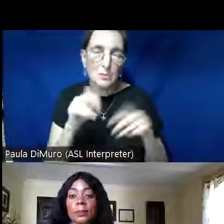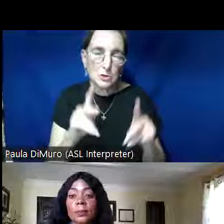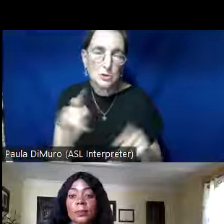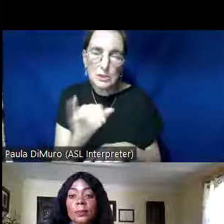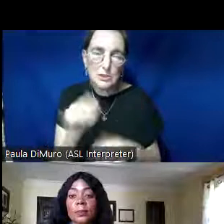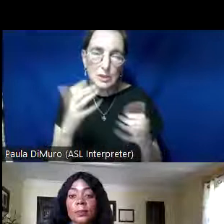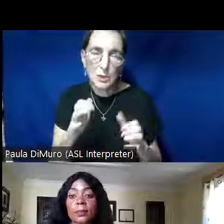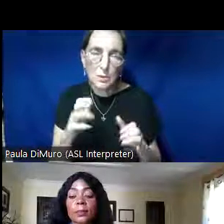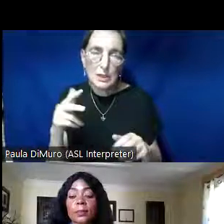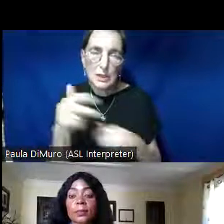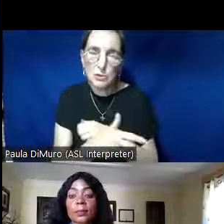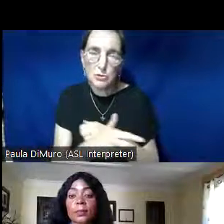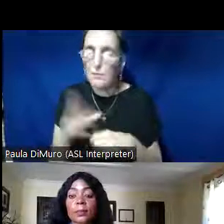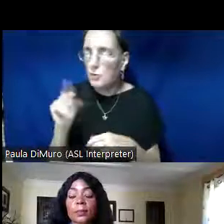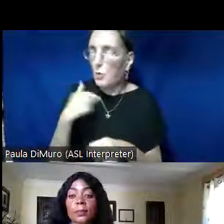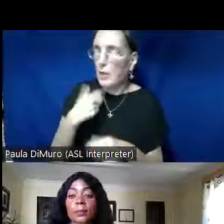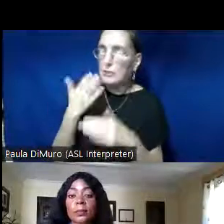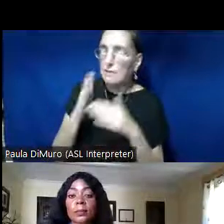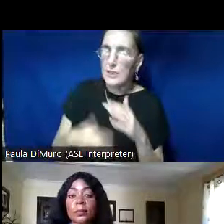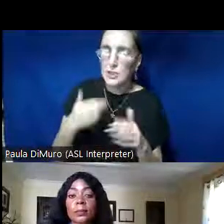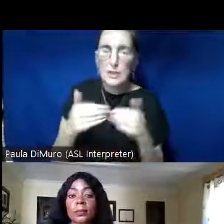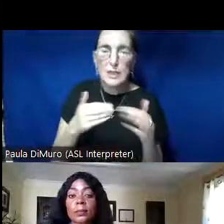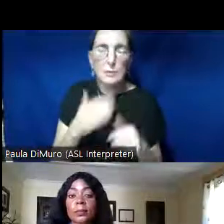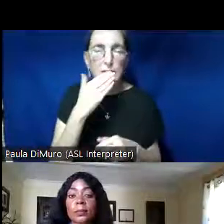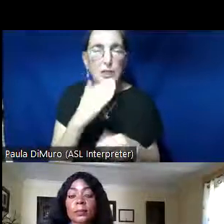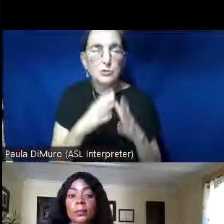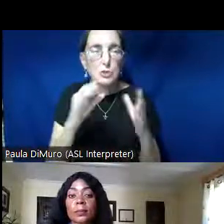aquela oportunidade, nunca crê